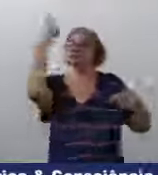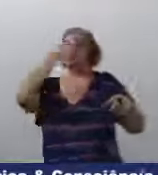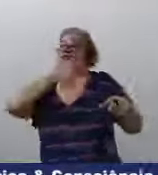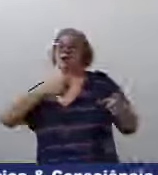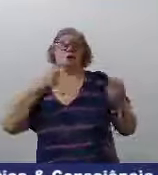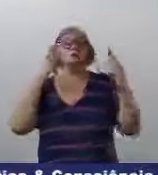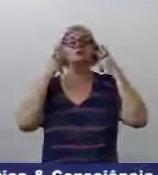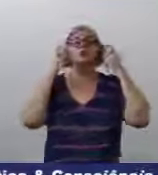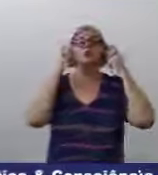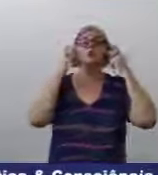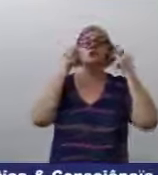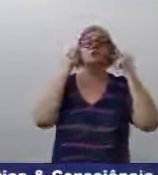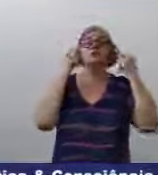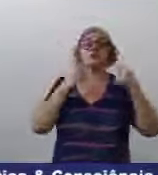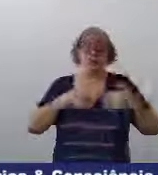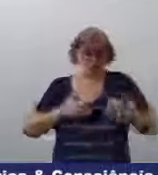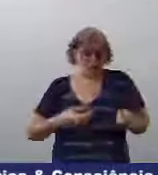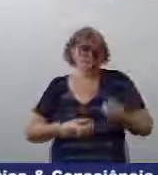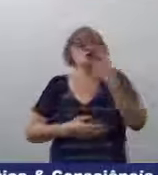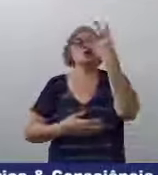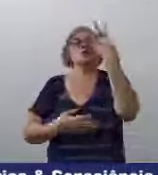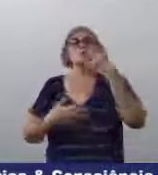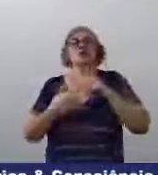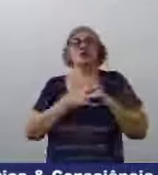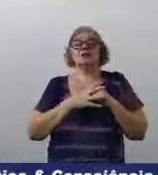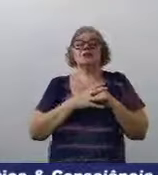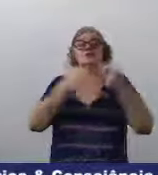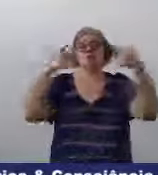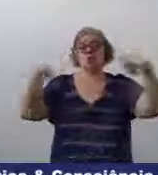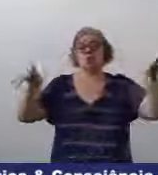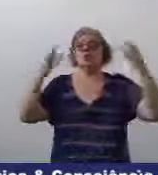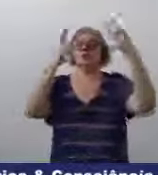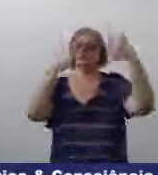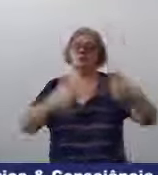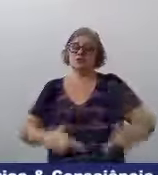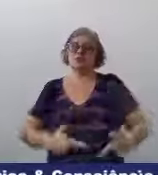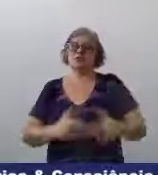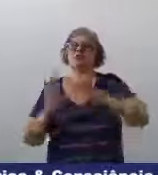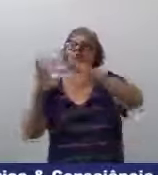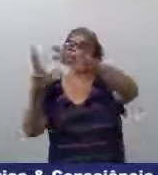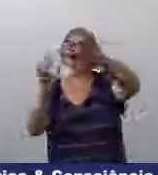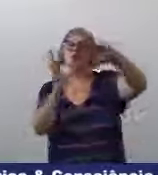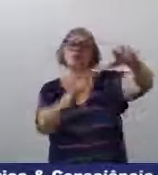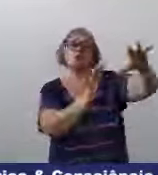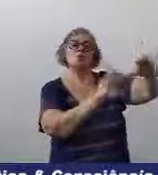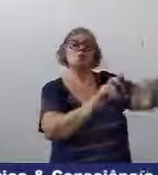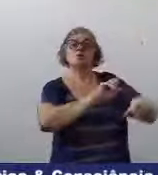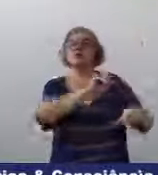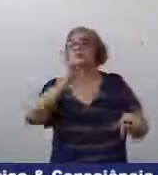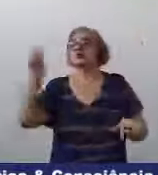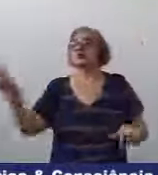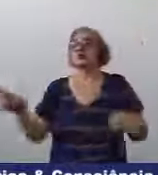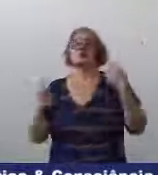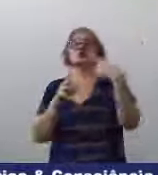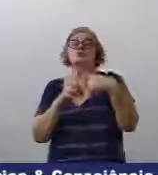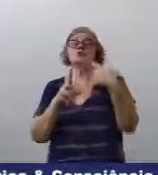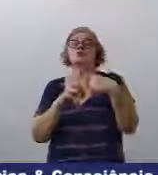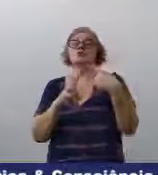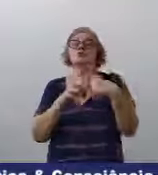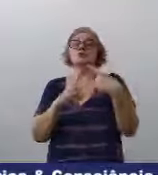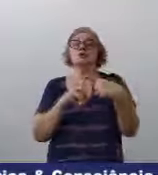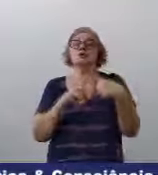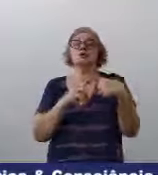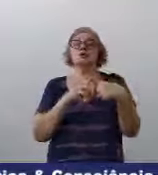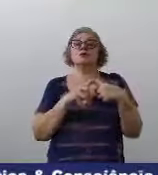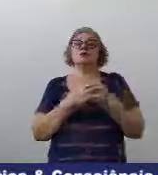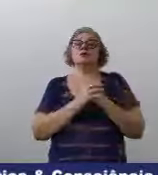contingência, espaço e tempo são contingências da nossa materialidade. Em outros níveis, em outros planos, nós não